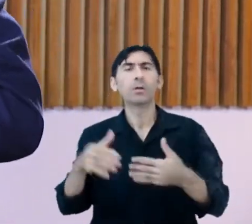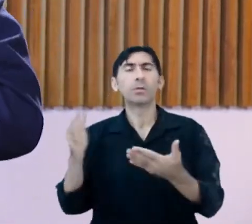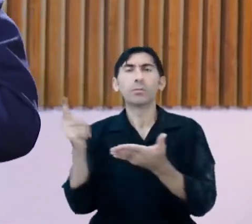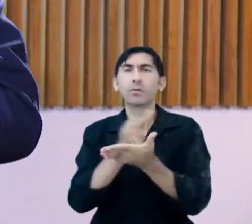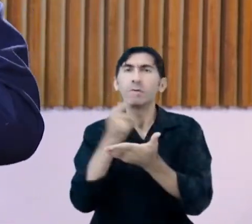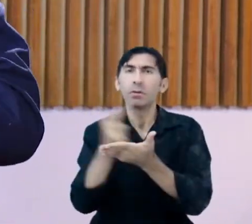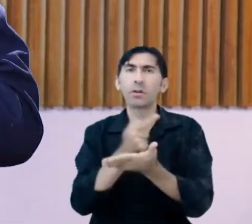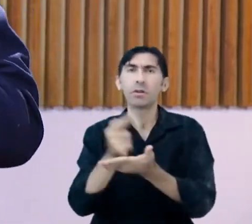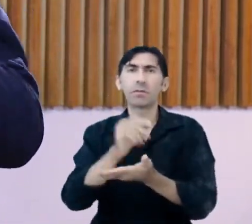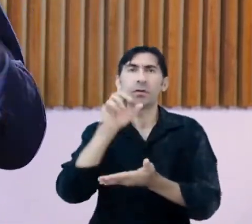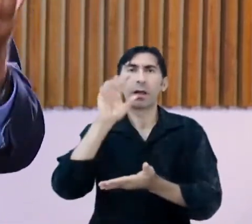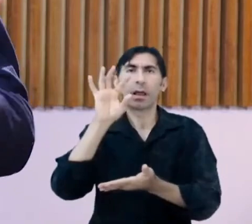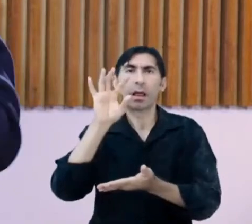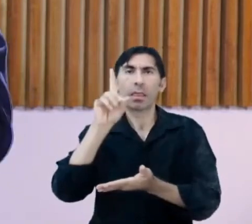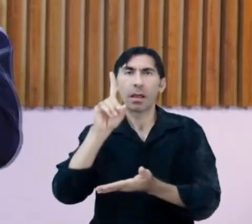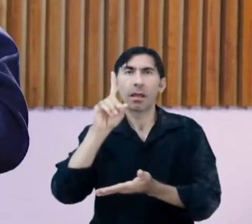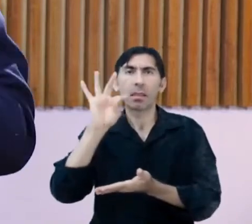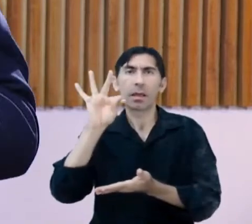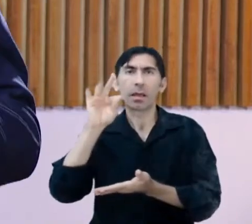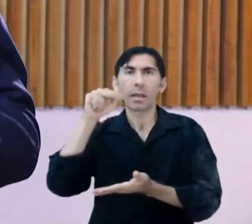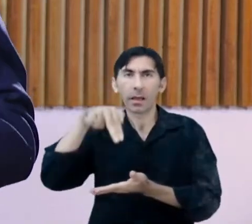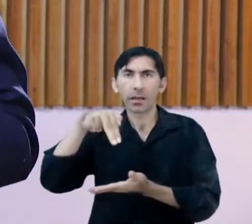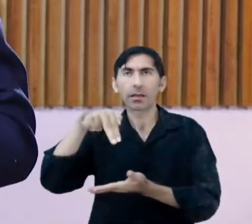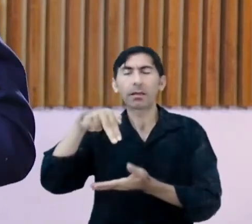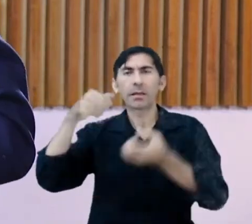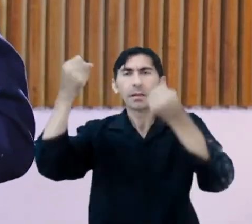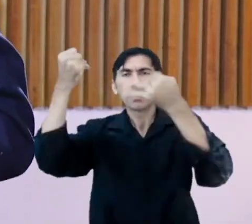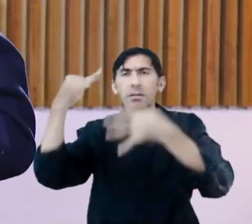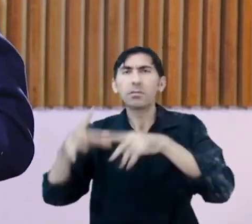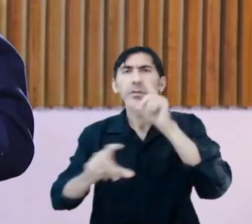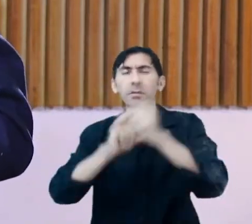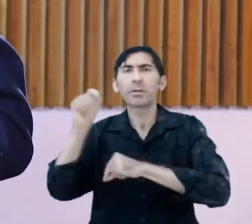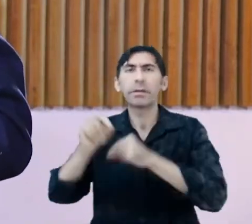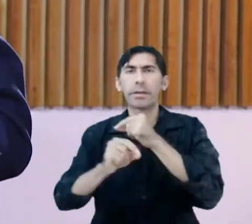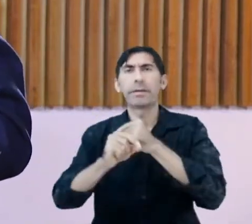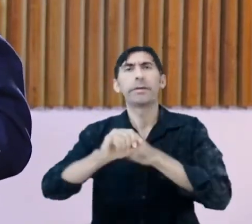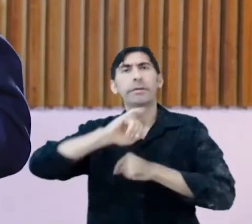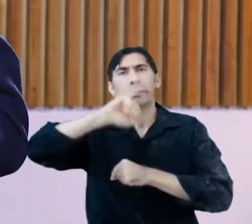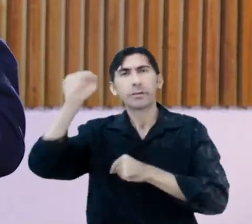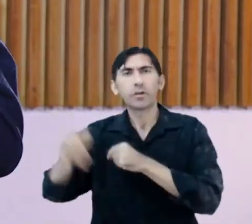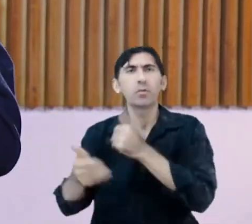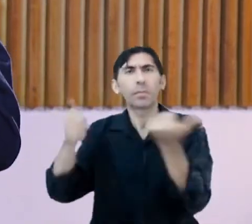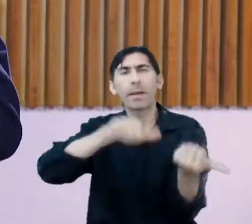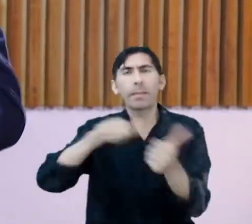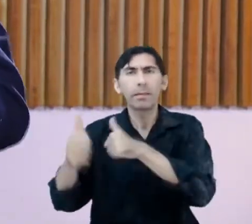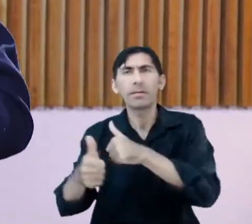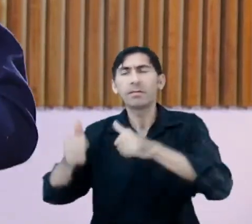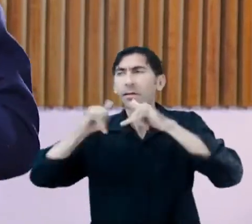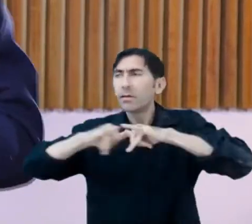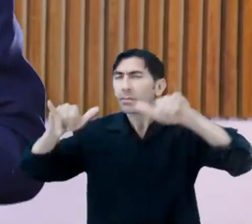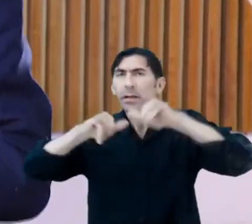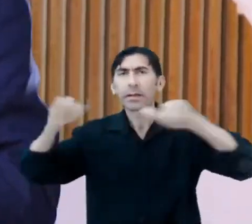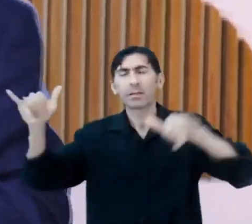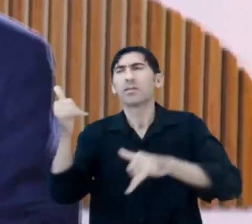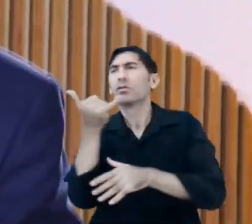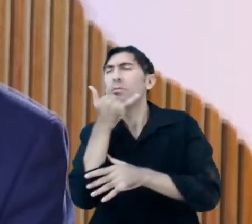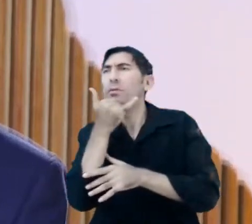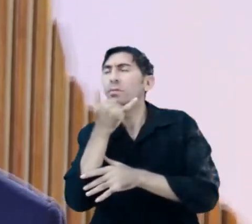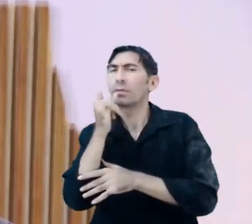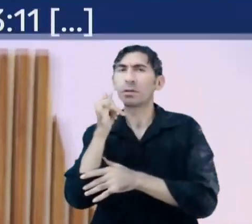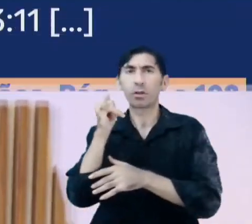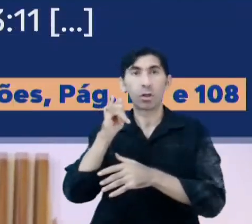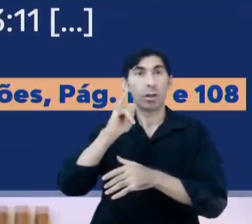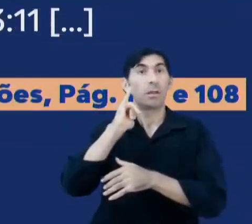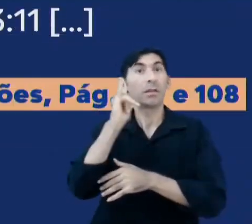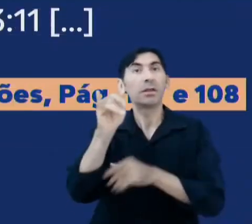107, aqui fala que quando João Batista estava pregando arrependimento, ele disse, em verdade vos